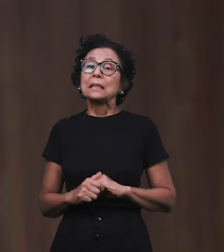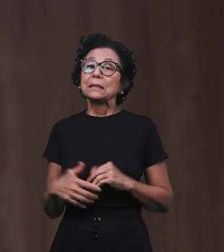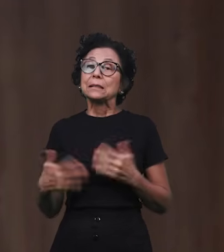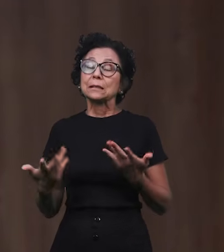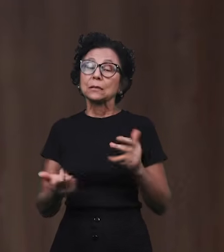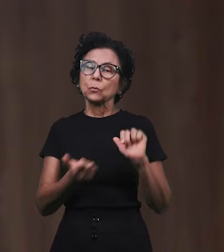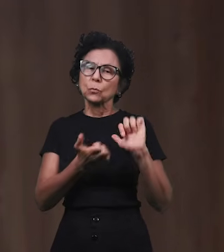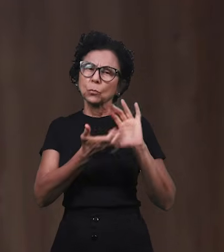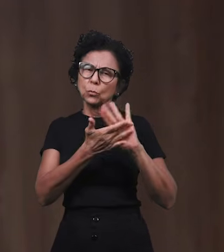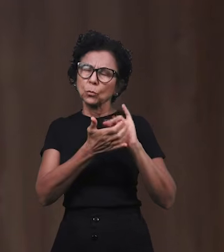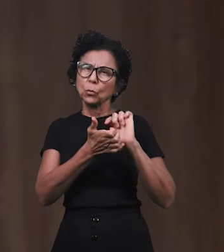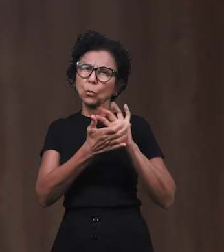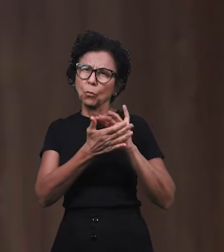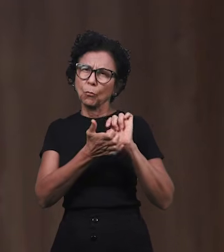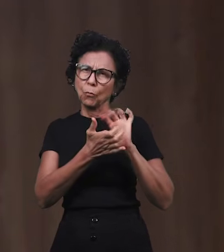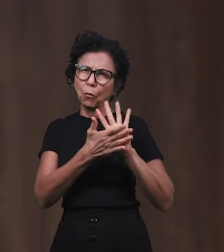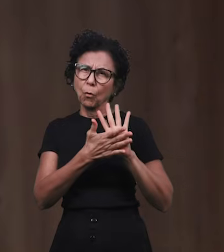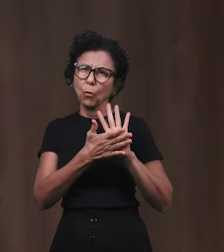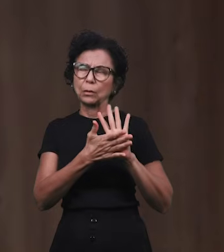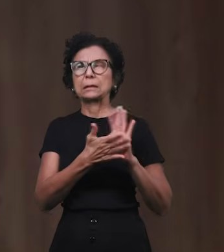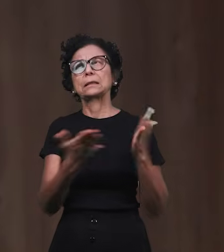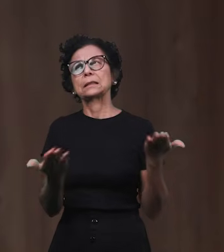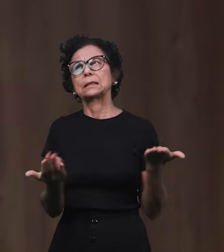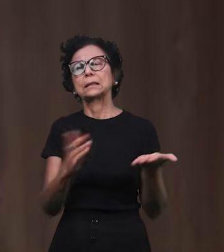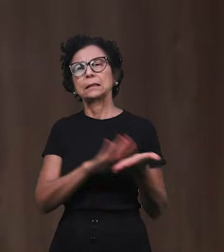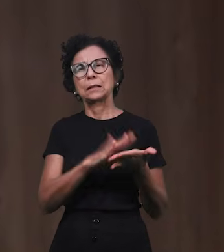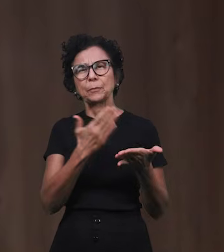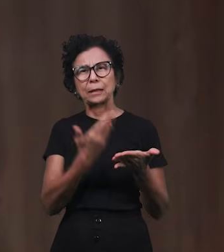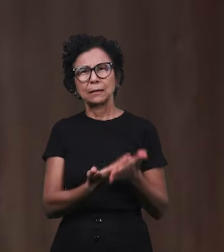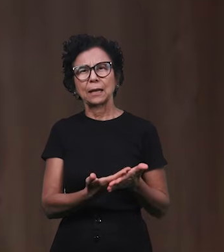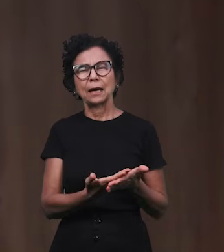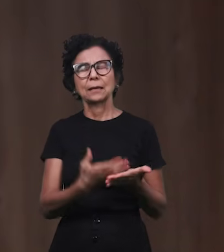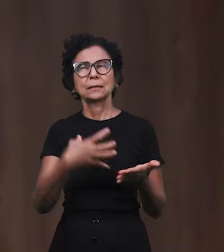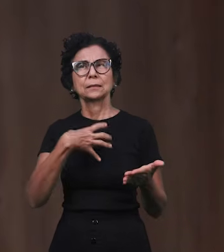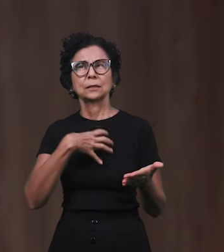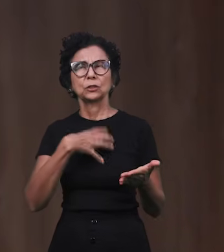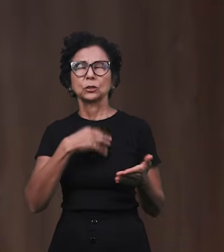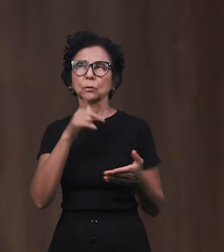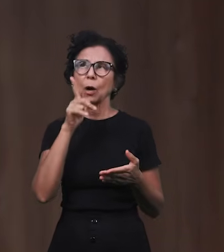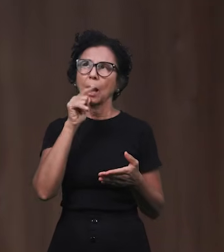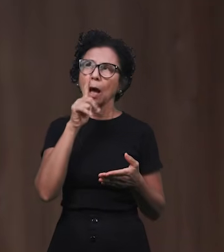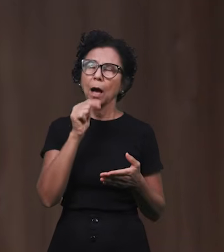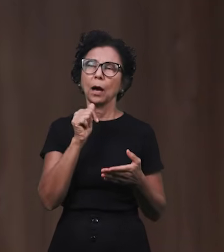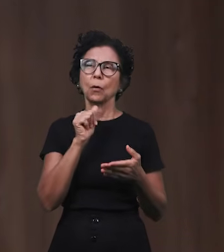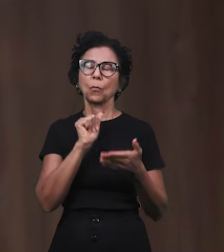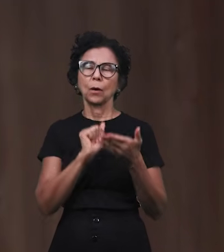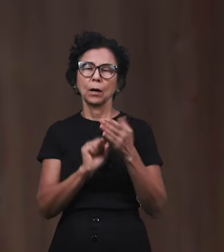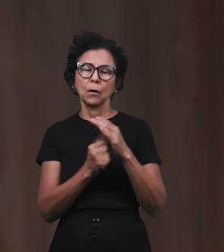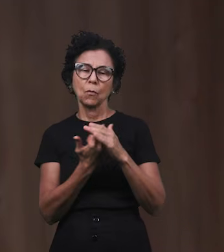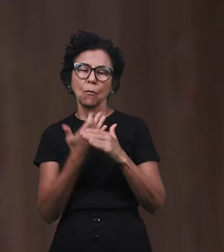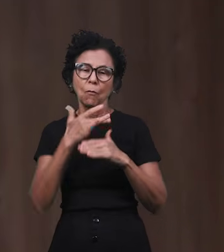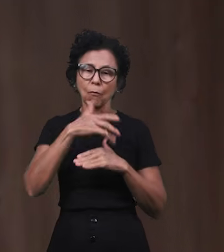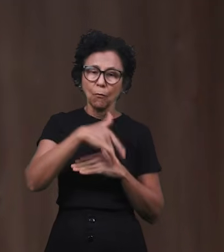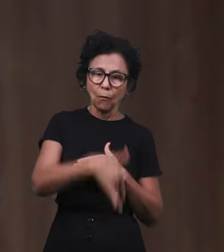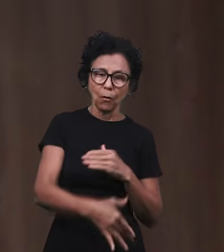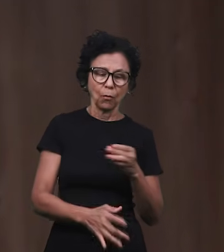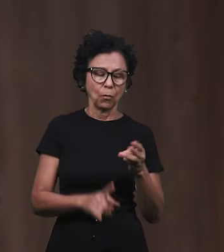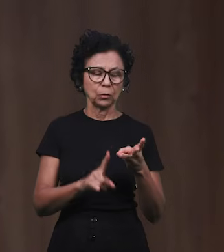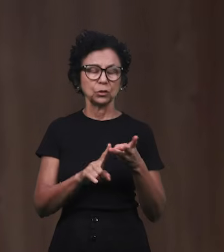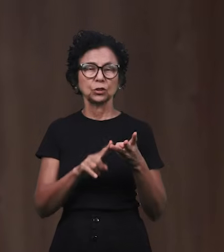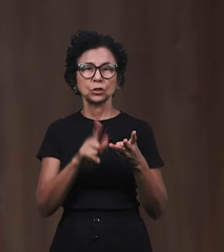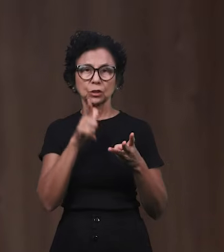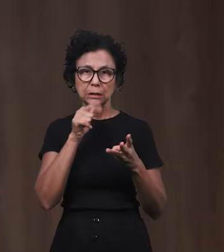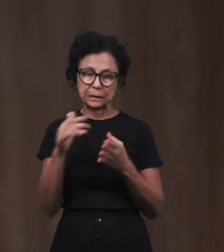interpretar louvores que traz o sentido de água, fonte, rio, como que eu vou interpretar, em que